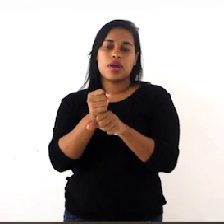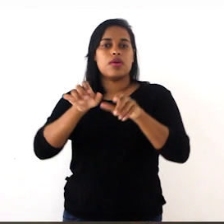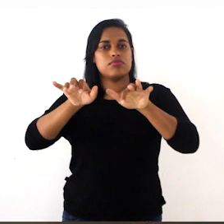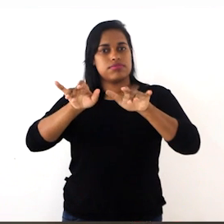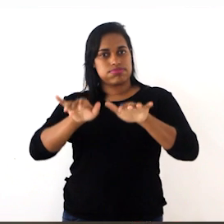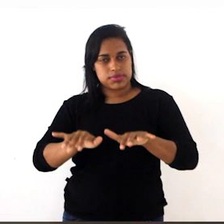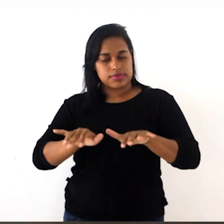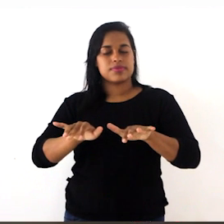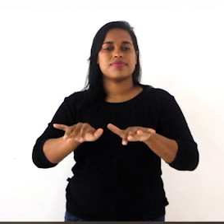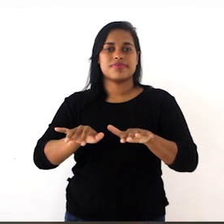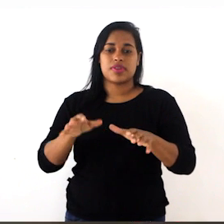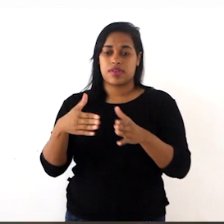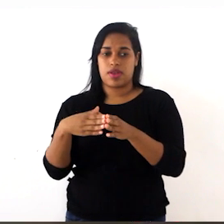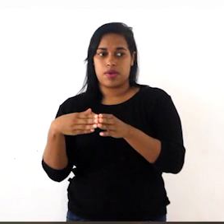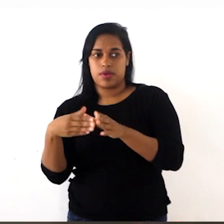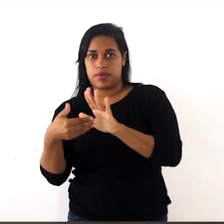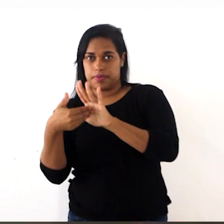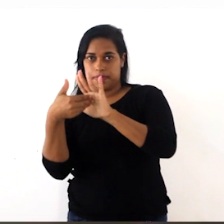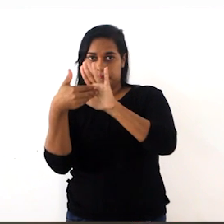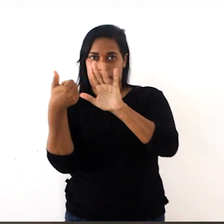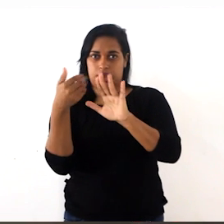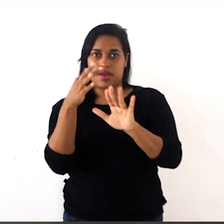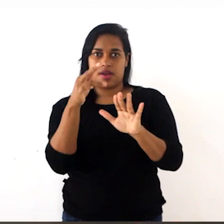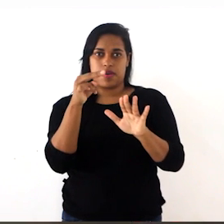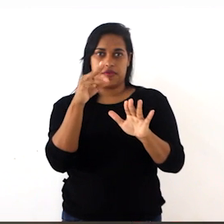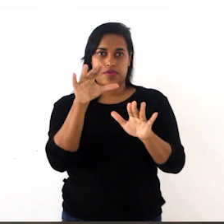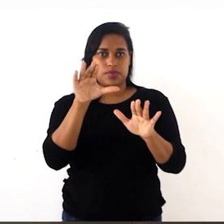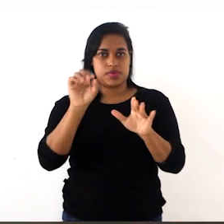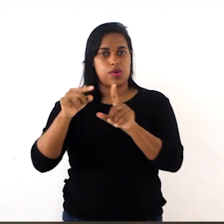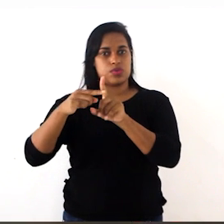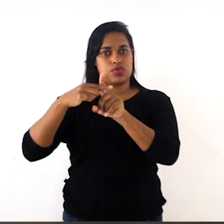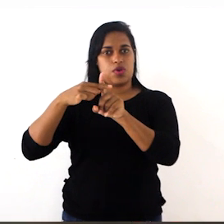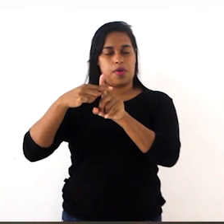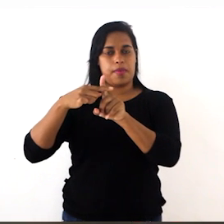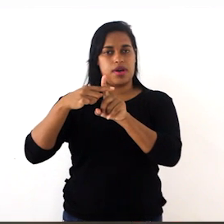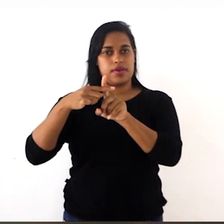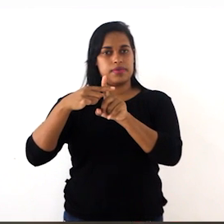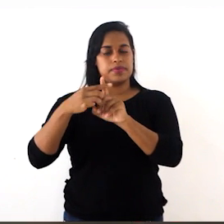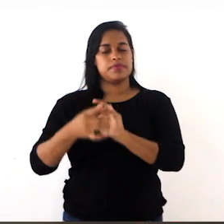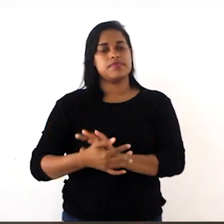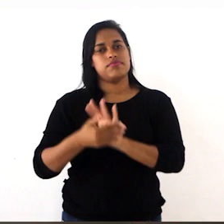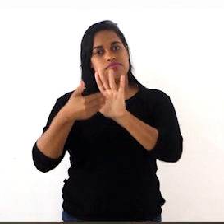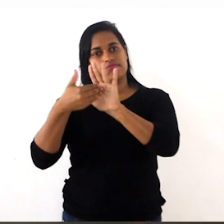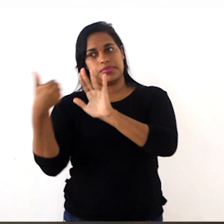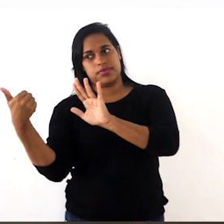Então vamos aqui apagar o uso da nossa função soma.